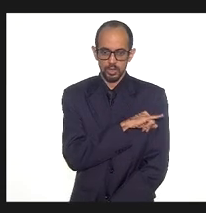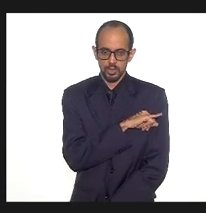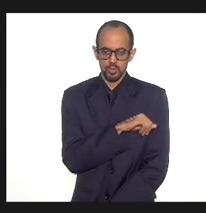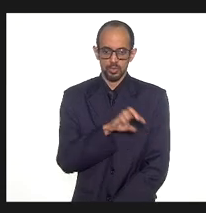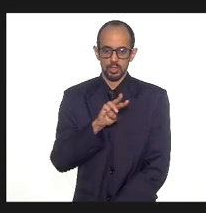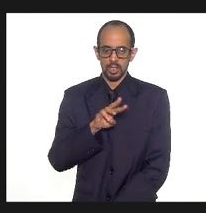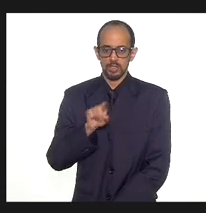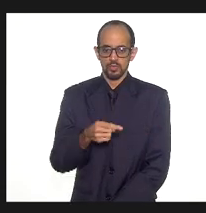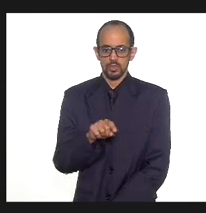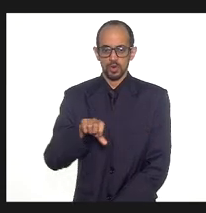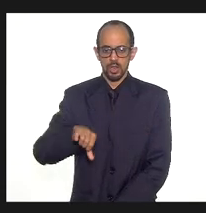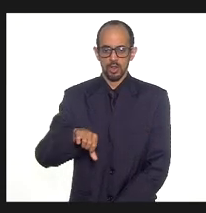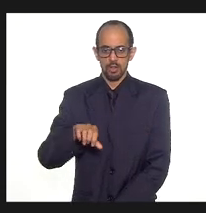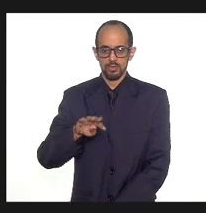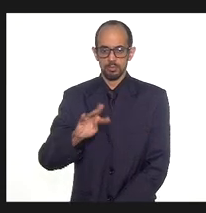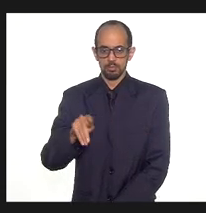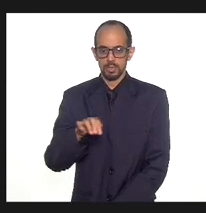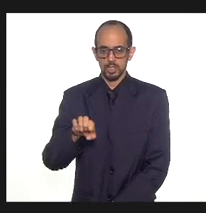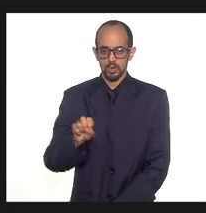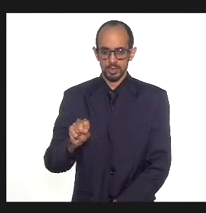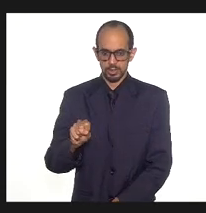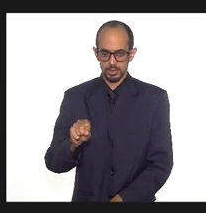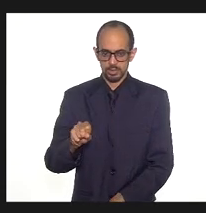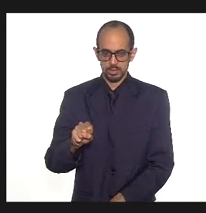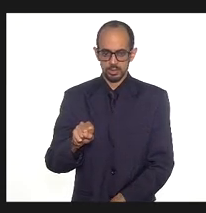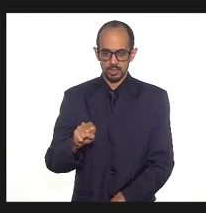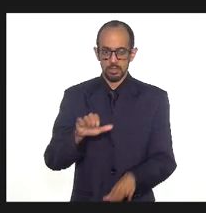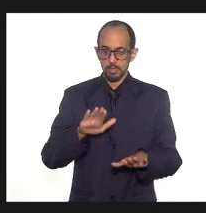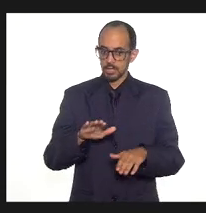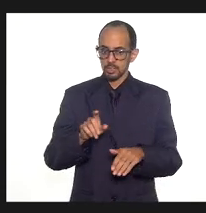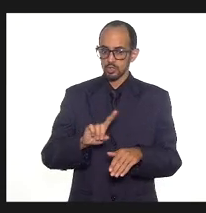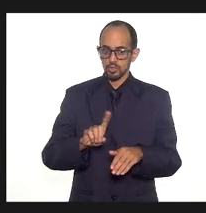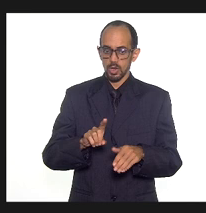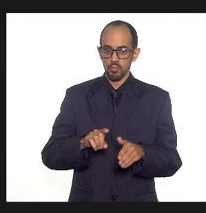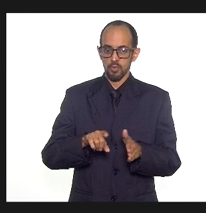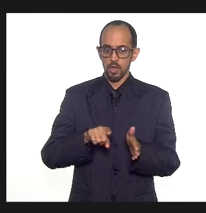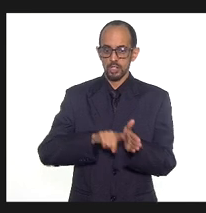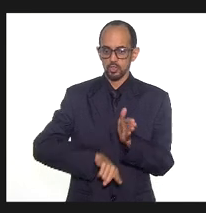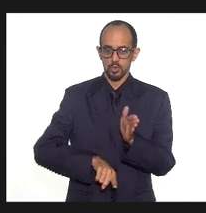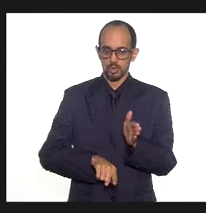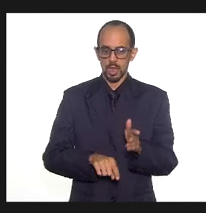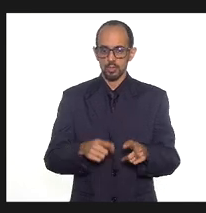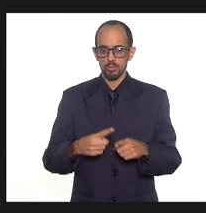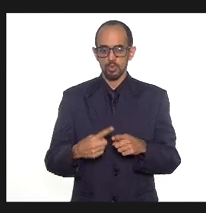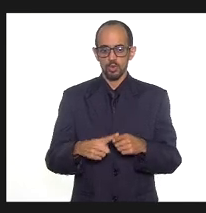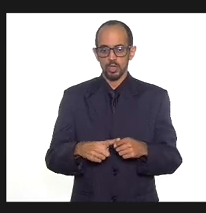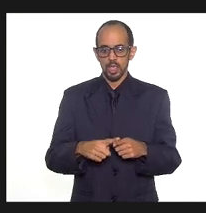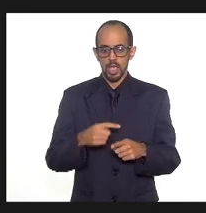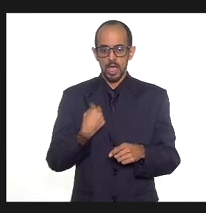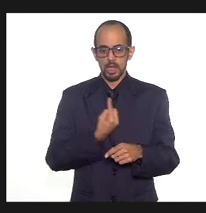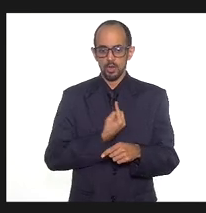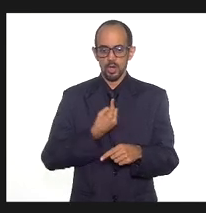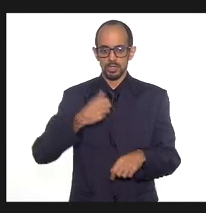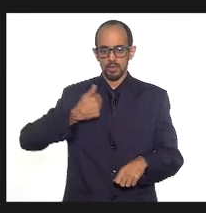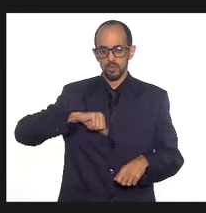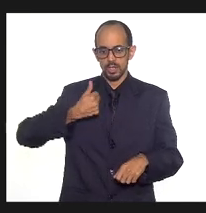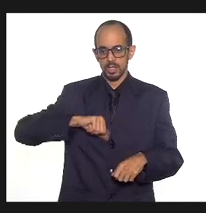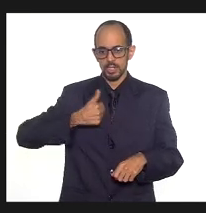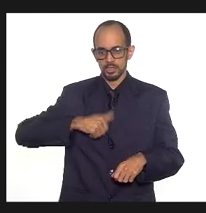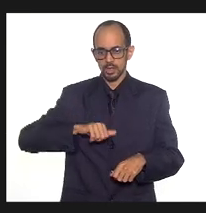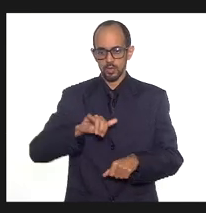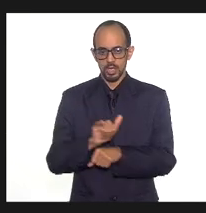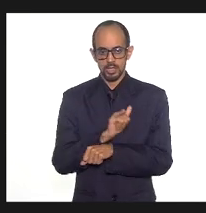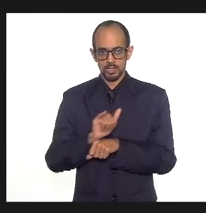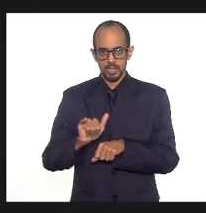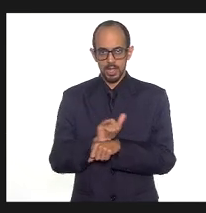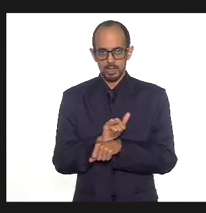gerados, 31% do total. Então, o que a gente avalia é que a estratégia de